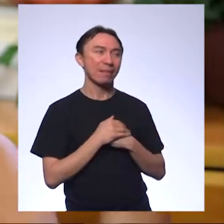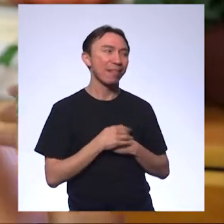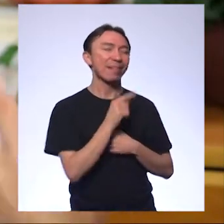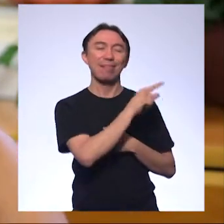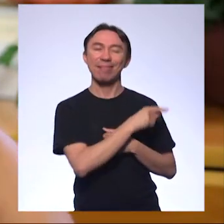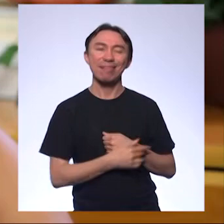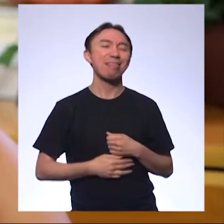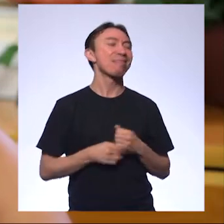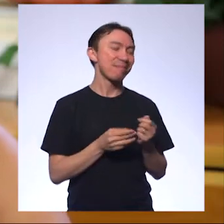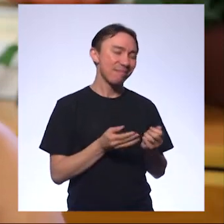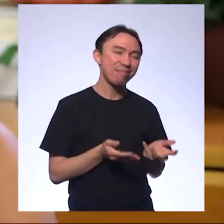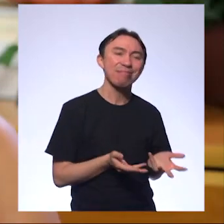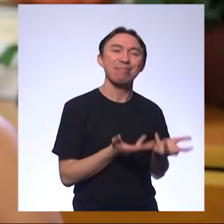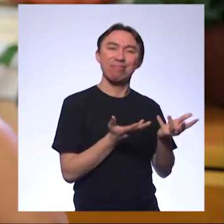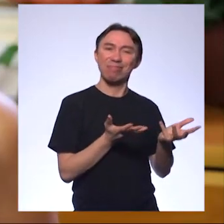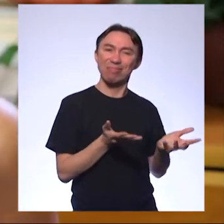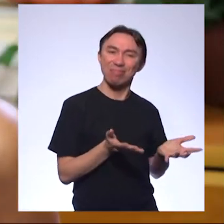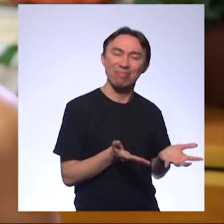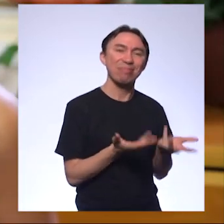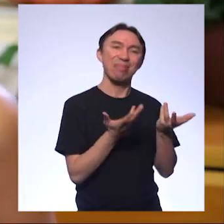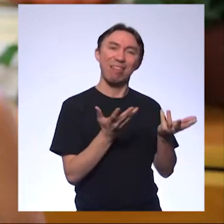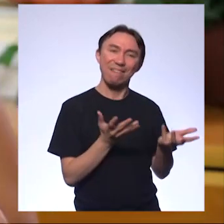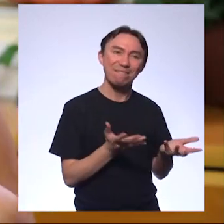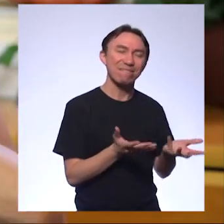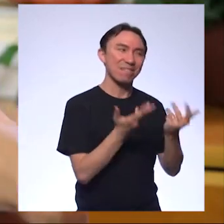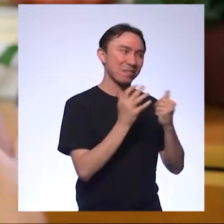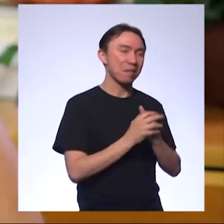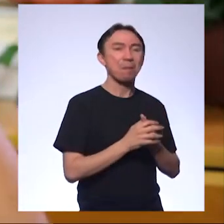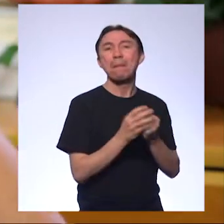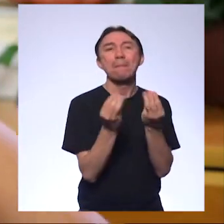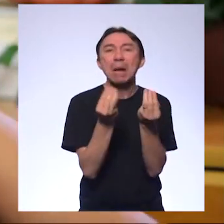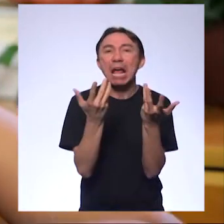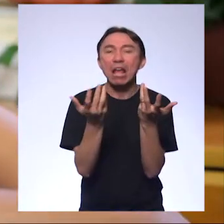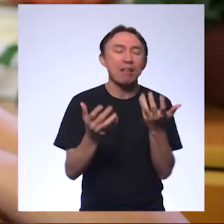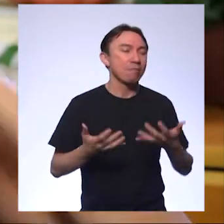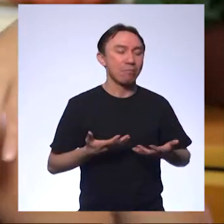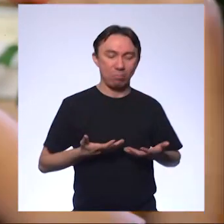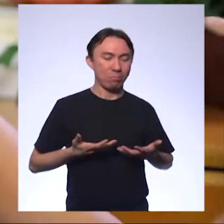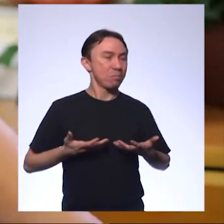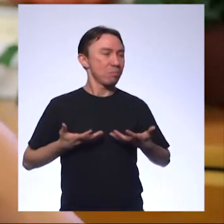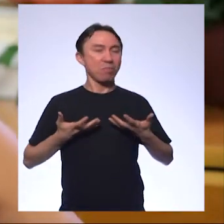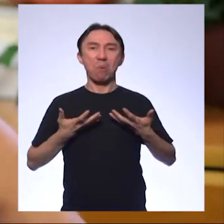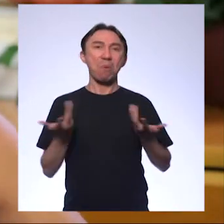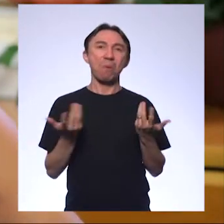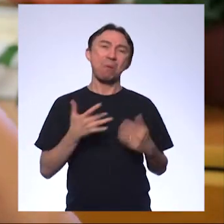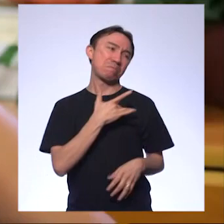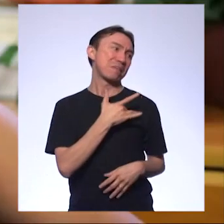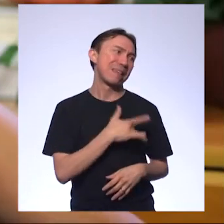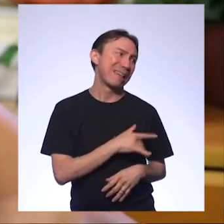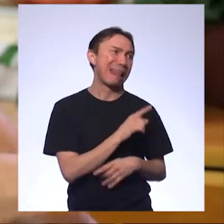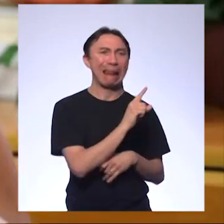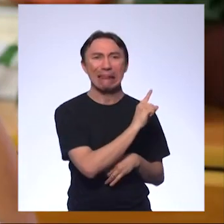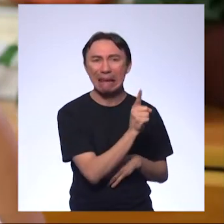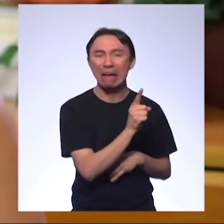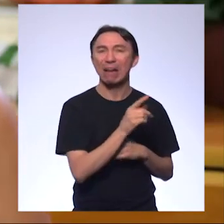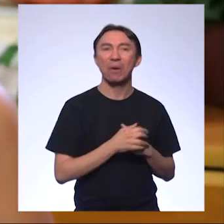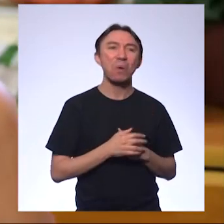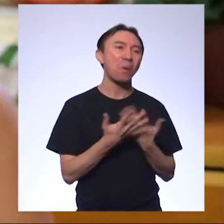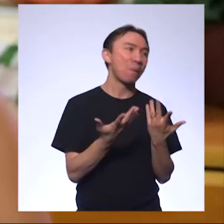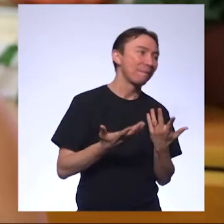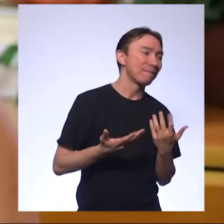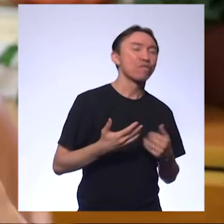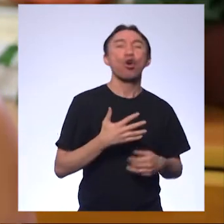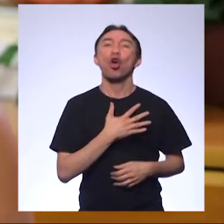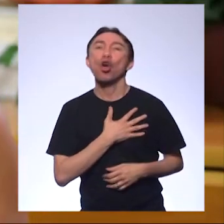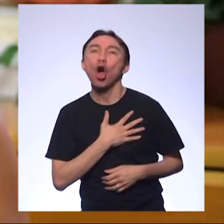esse sentimento que a pessoa tem por ego ou por pena de dizer não ou porque é gostoso se